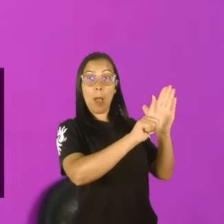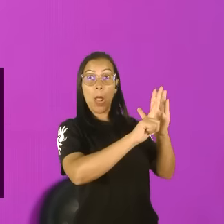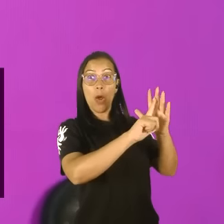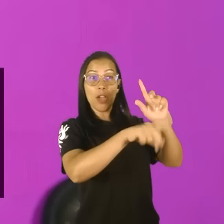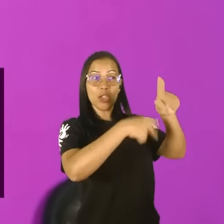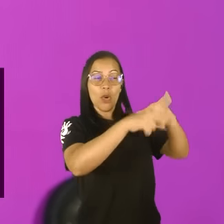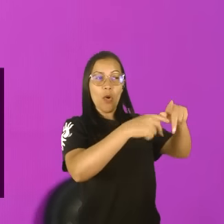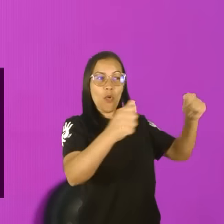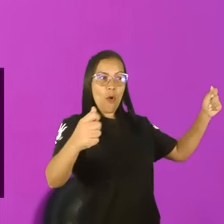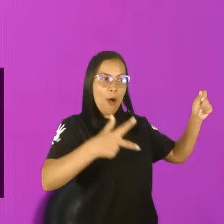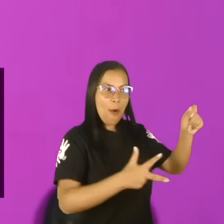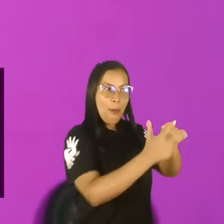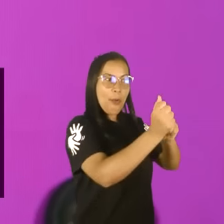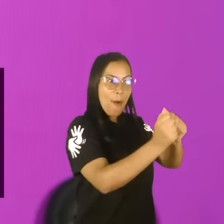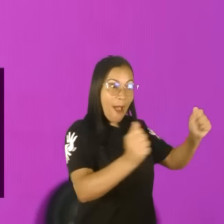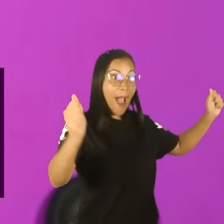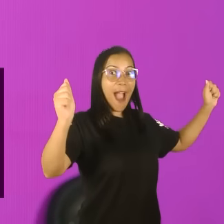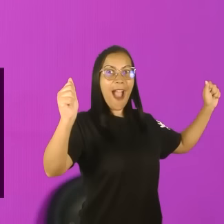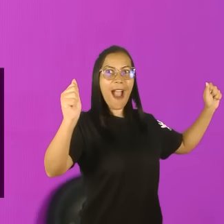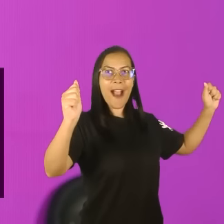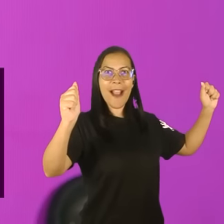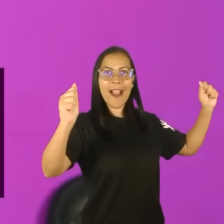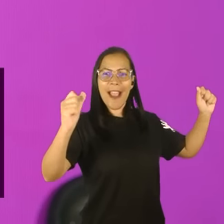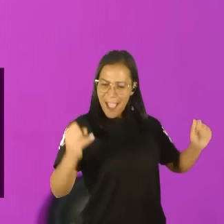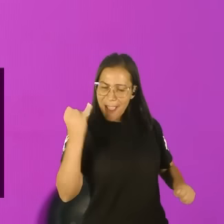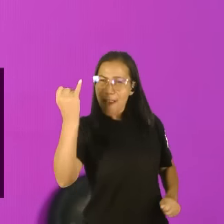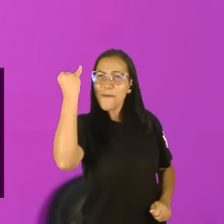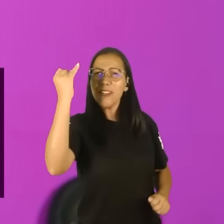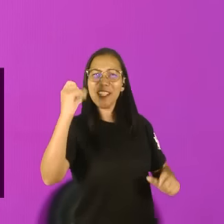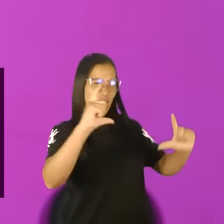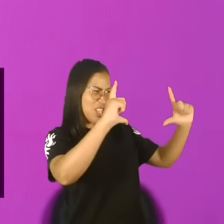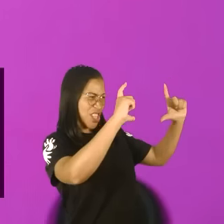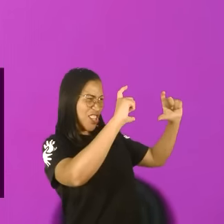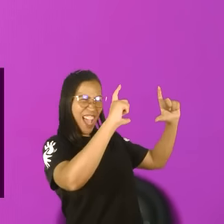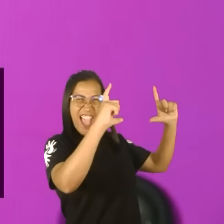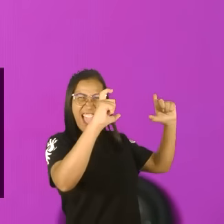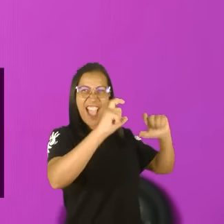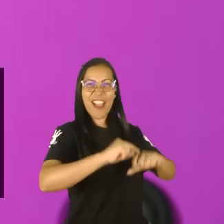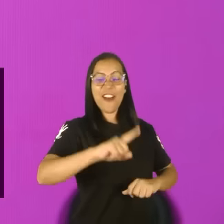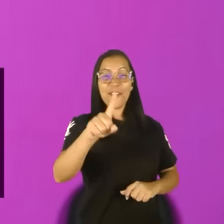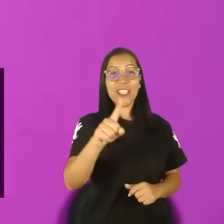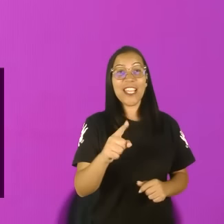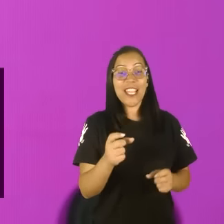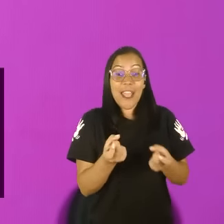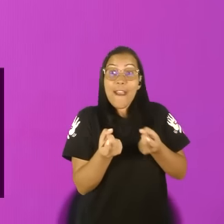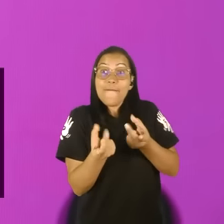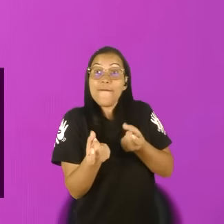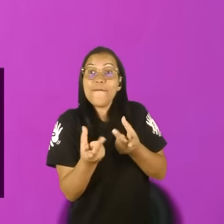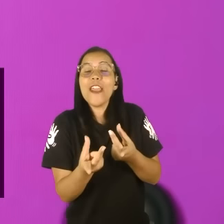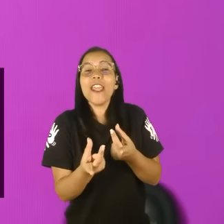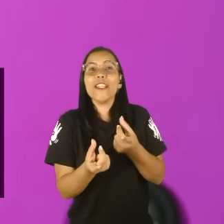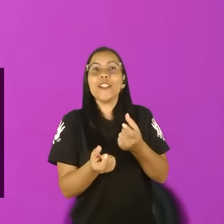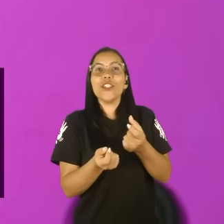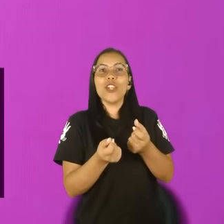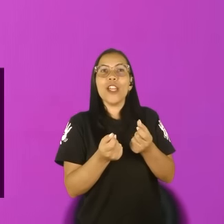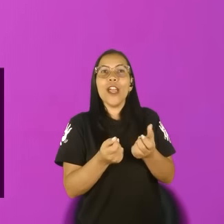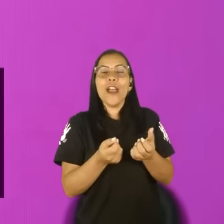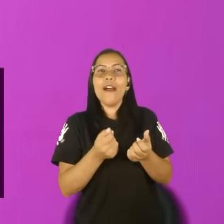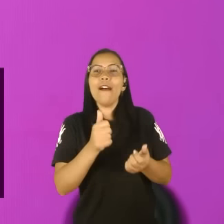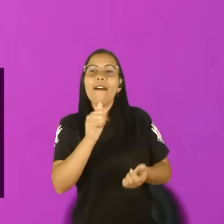de trufa, de cachorro-quente, vai lá atrás do carrinho, tem humildade, bate umas fotos, faz uns vídeos.